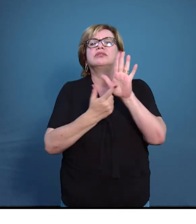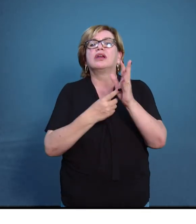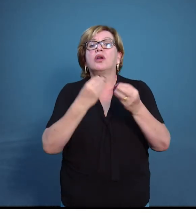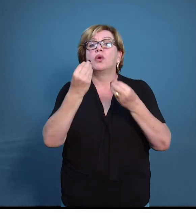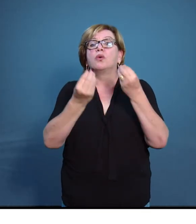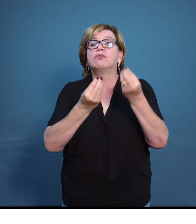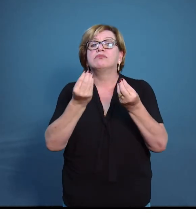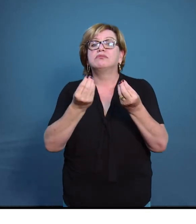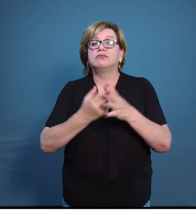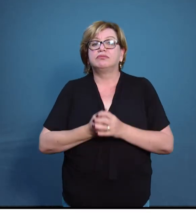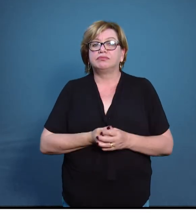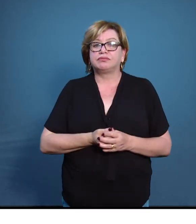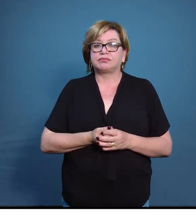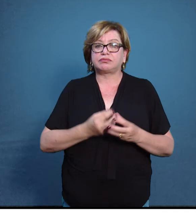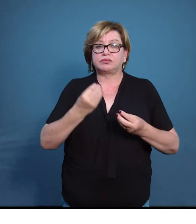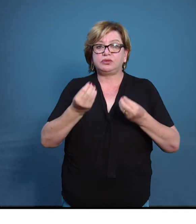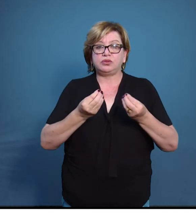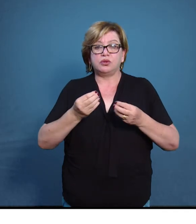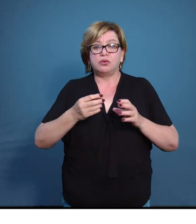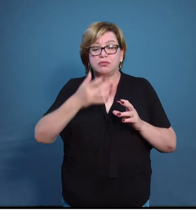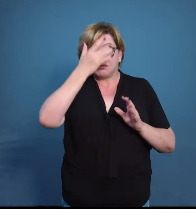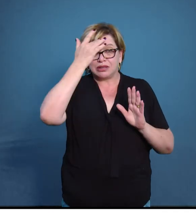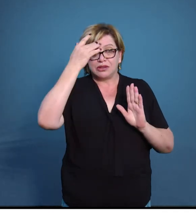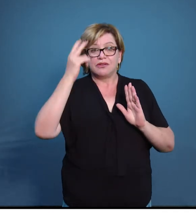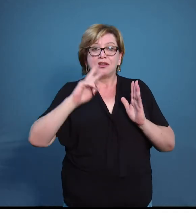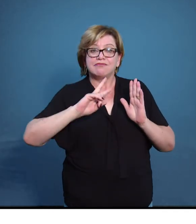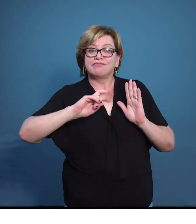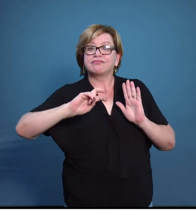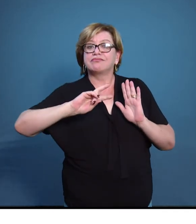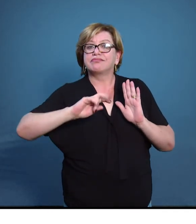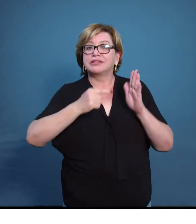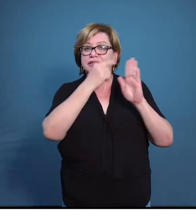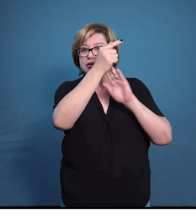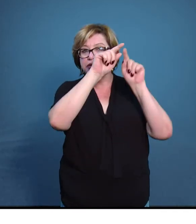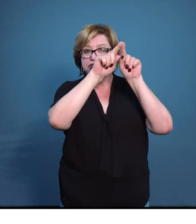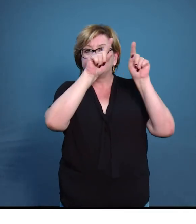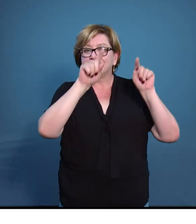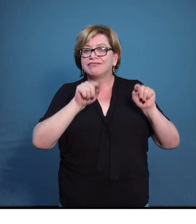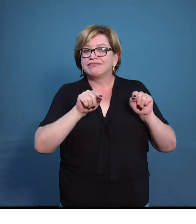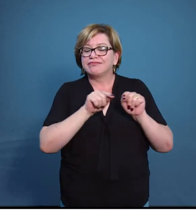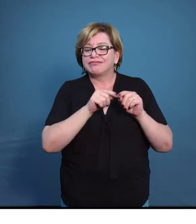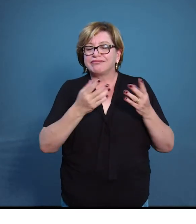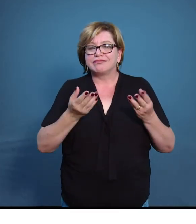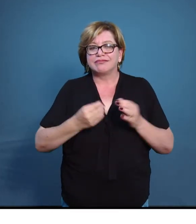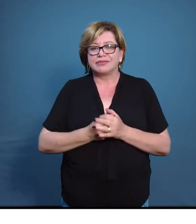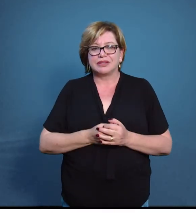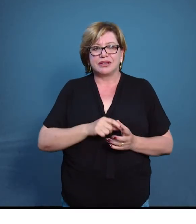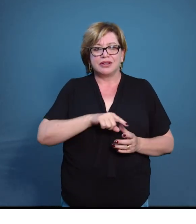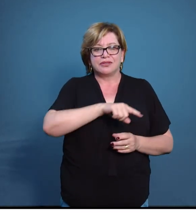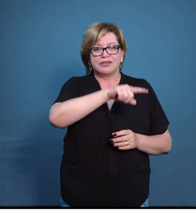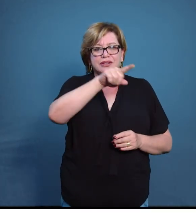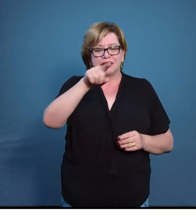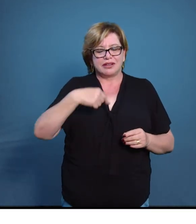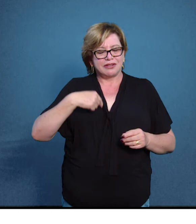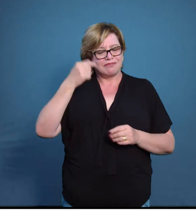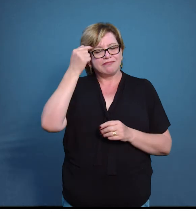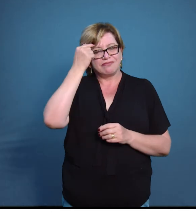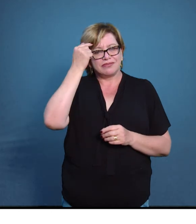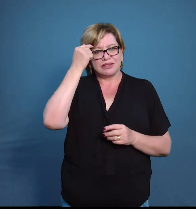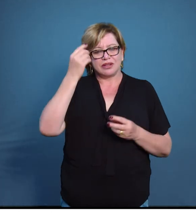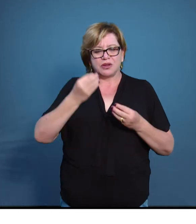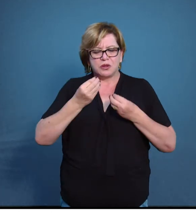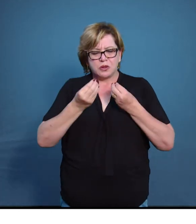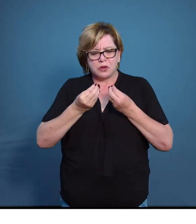ser exposta, como que o meu público vai receber todas essas informações. Vocês devem estar se perguntando